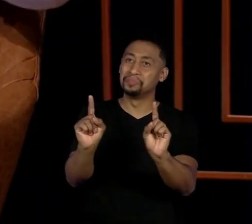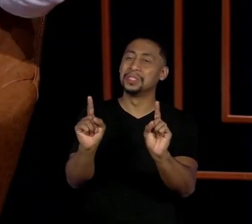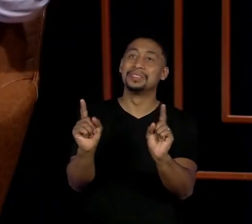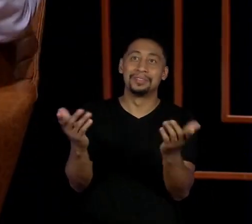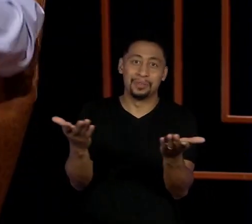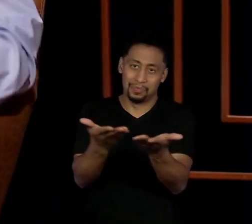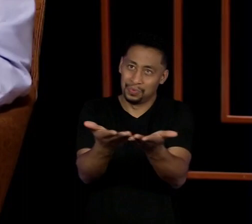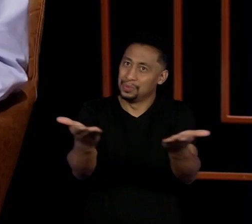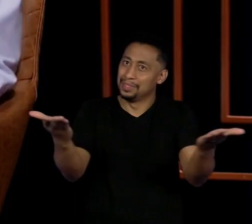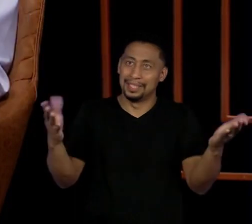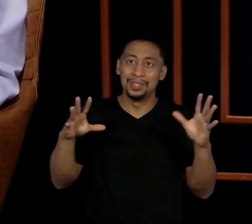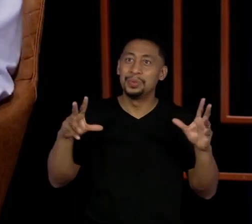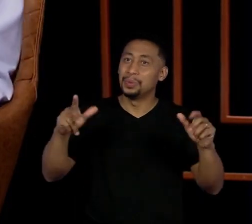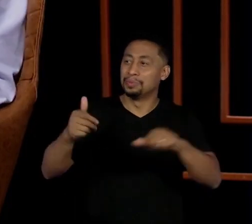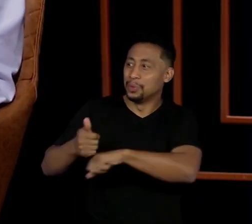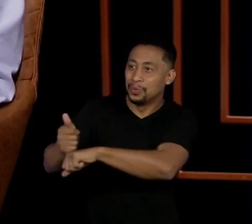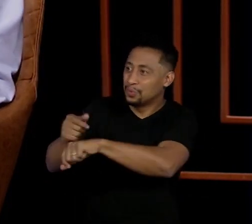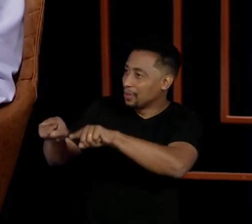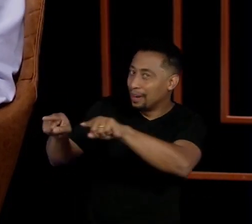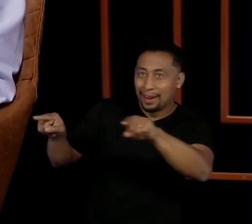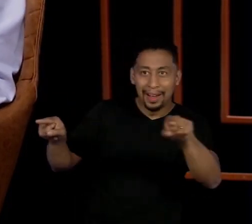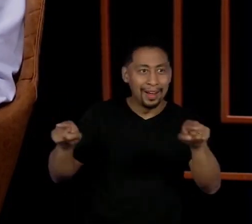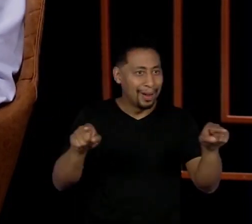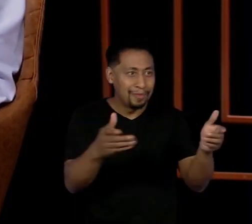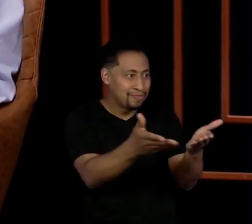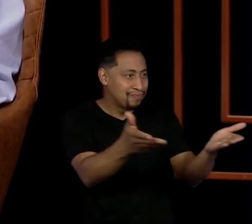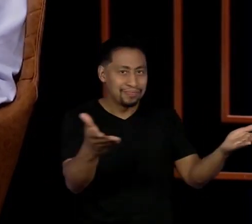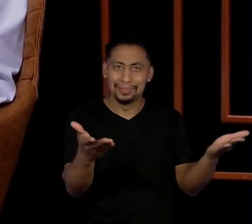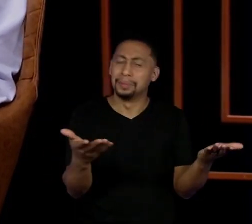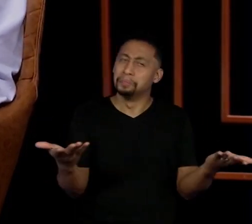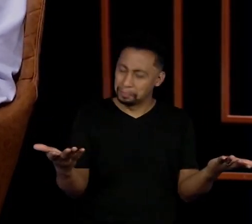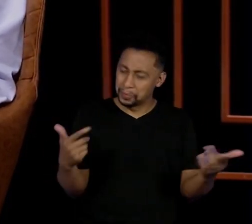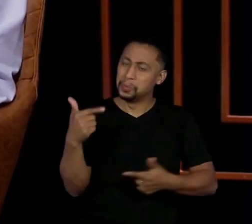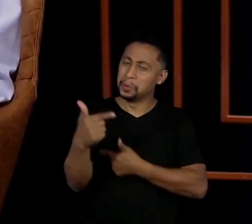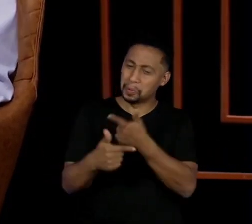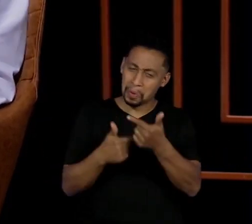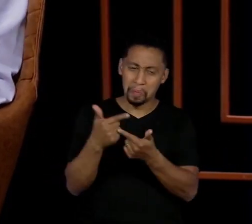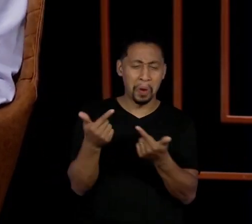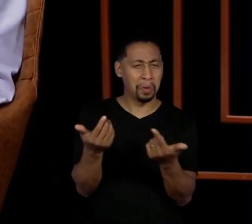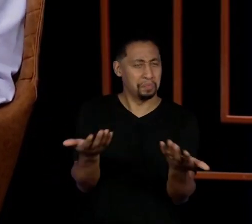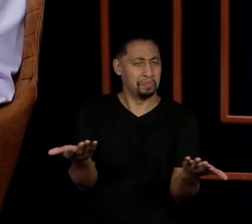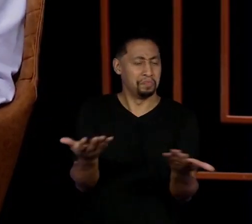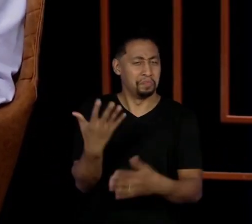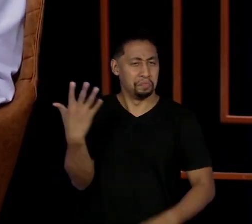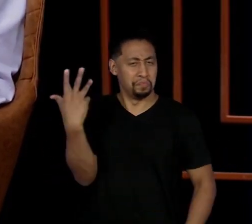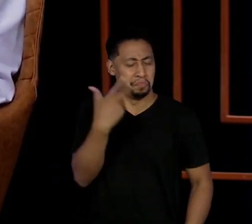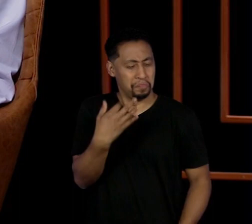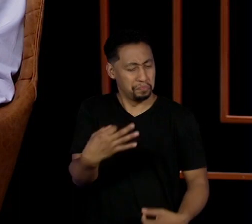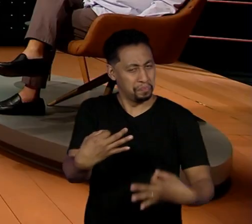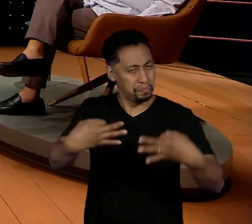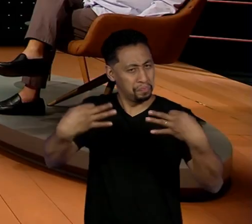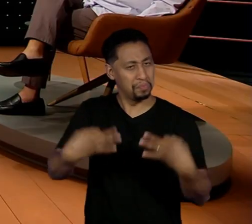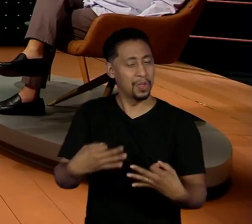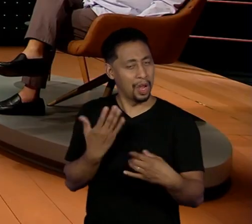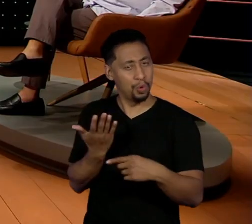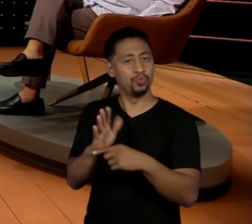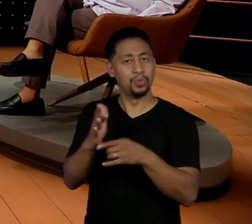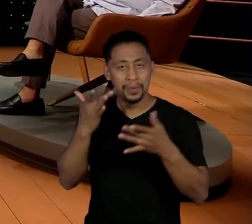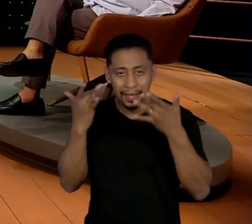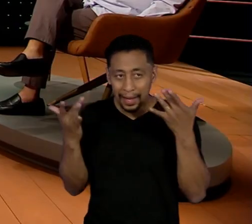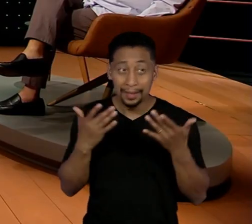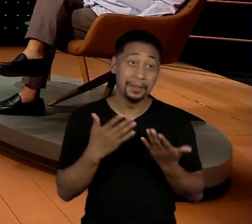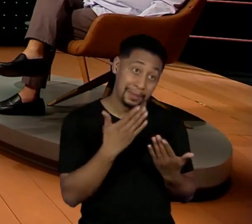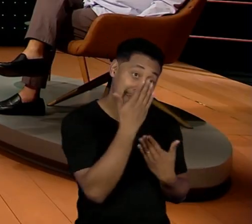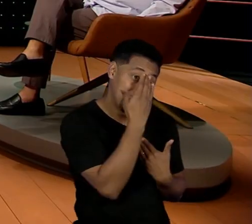todos vocês. Isso aqui é um serviço exemplar, fundamental para o teatro. Agradecemos. Para